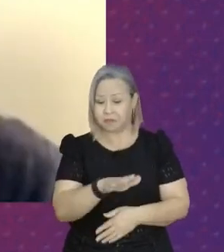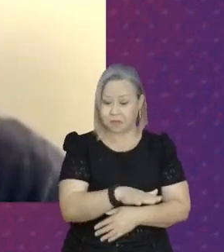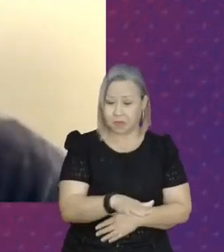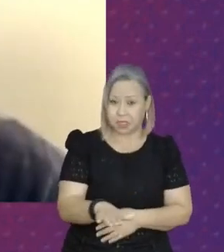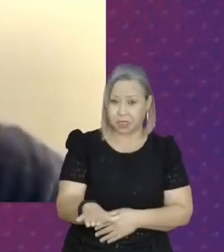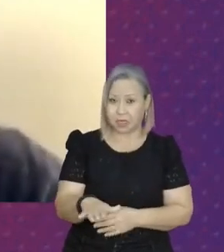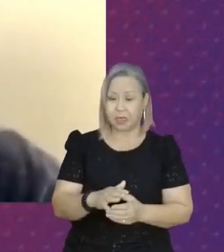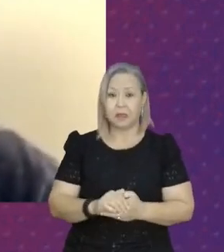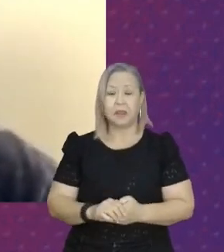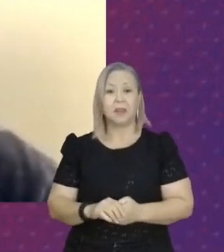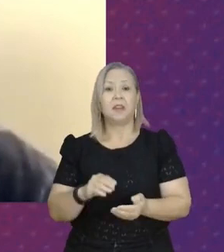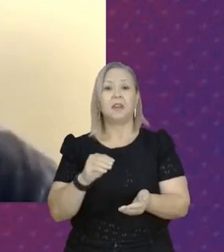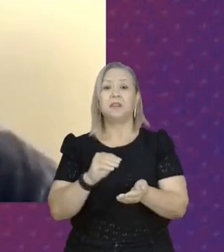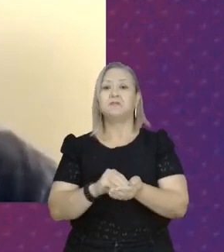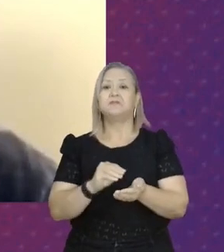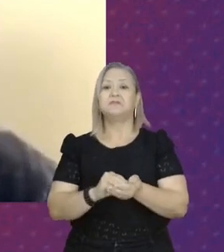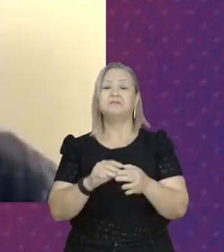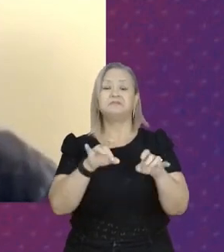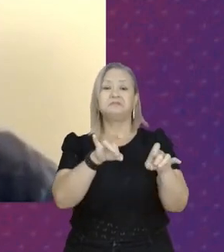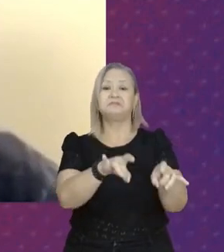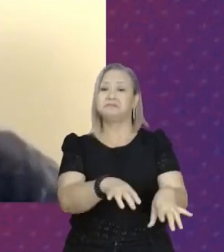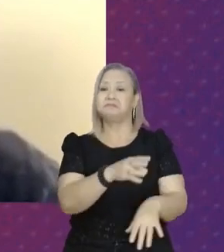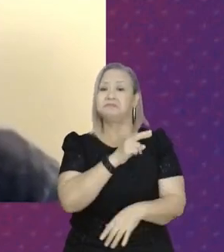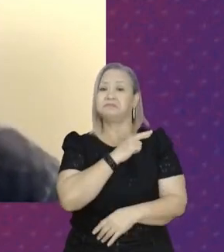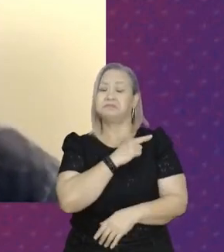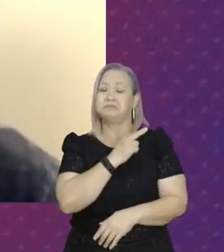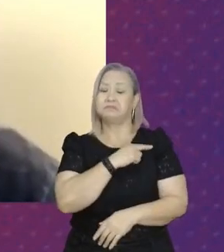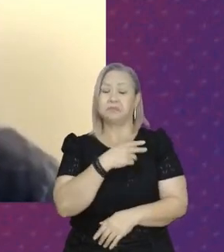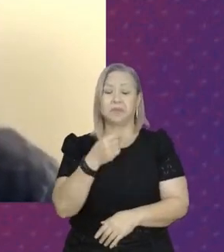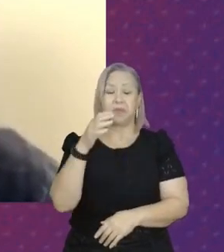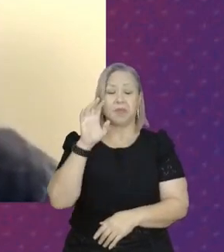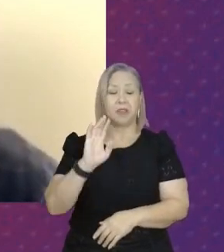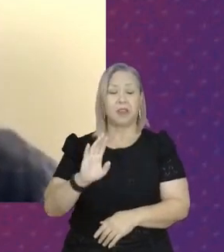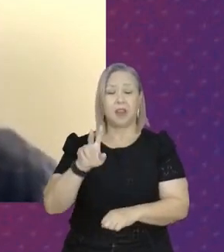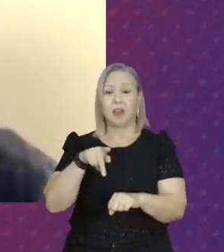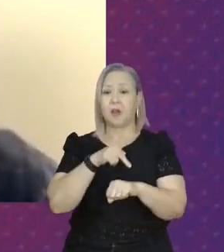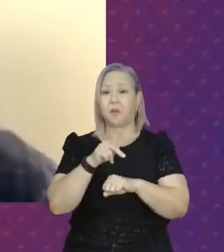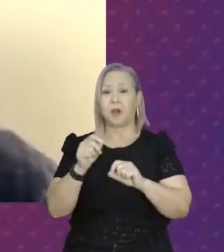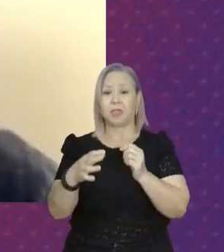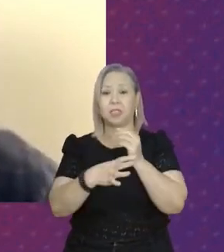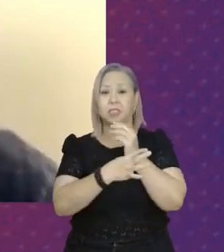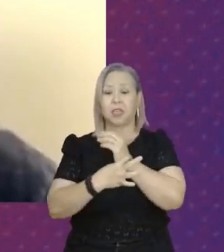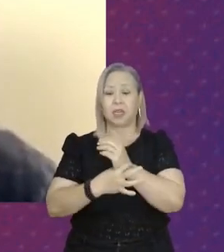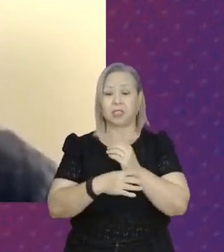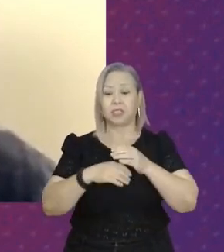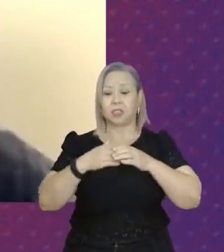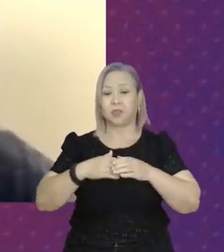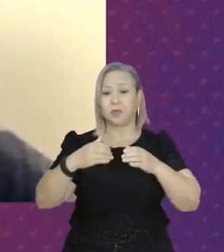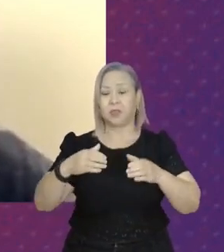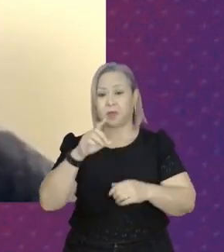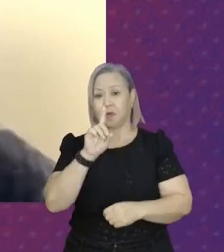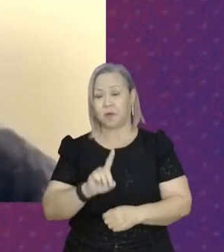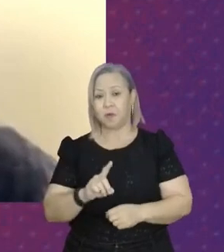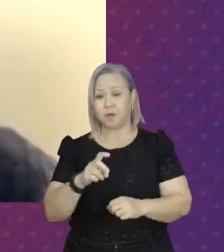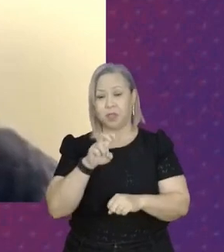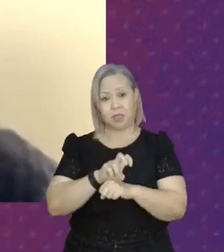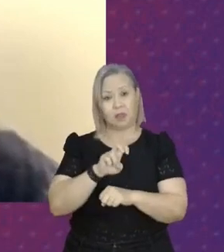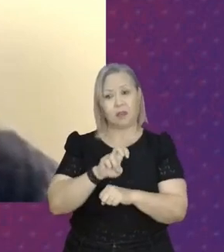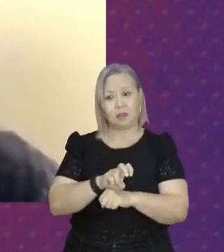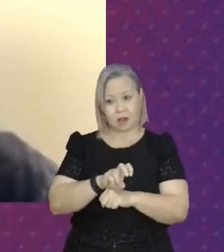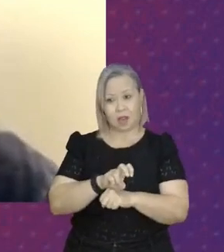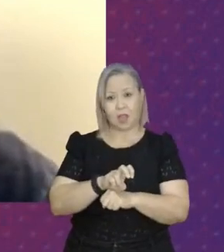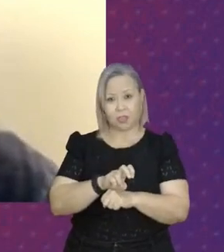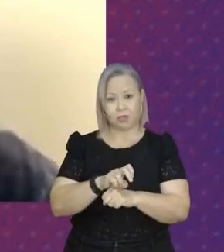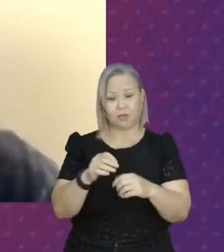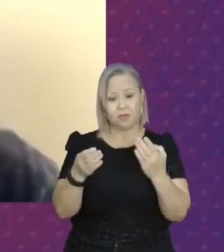E desresponsabilizando novamente o Estado de garantir a expansão do direito à creche